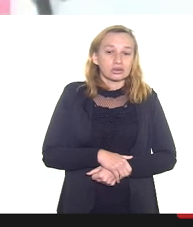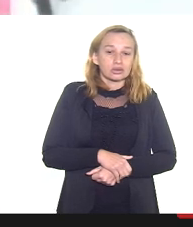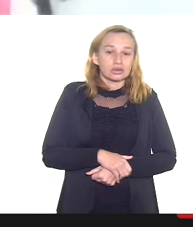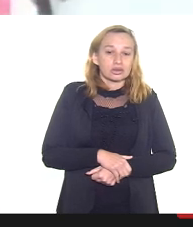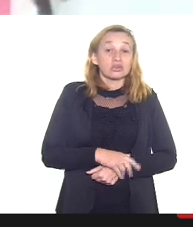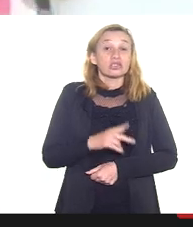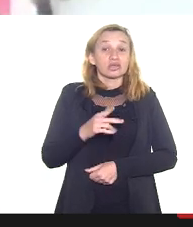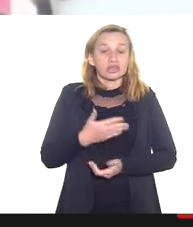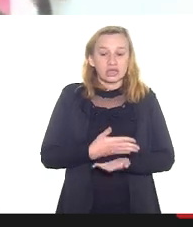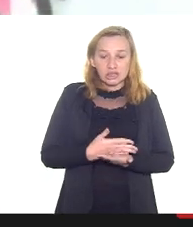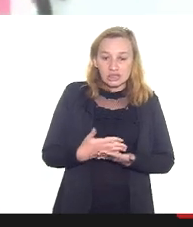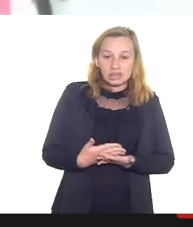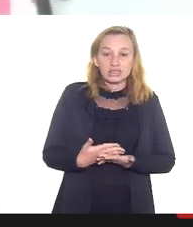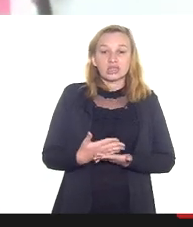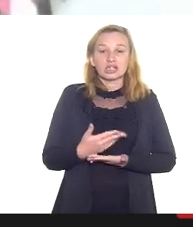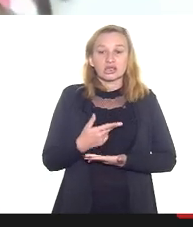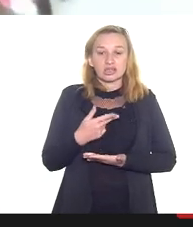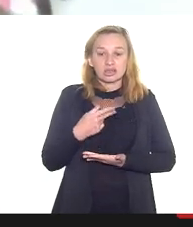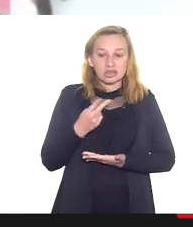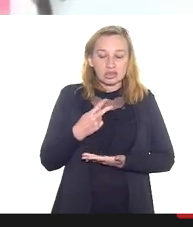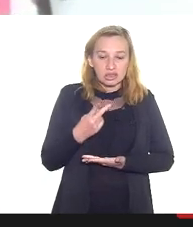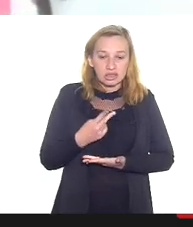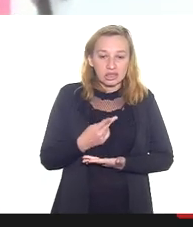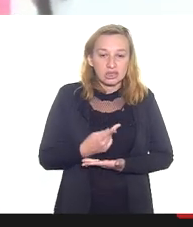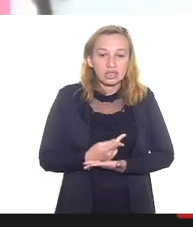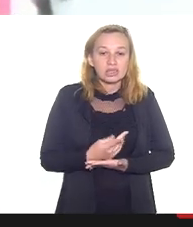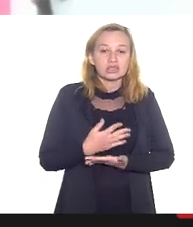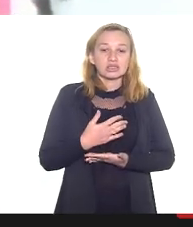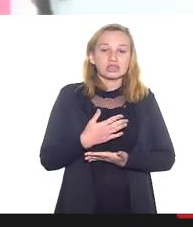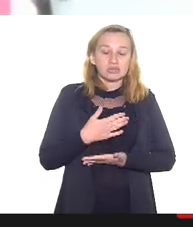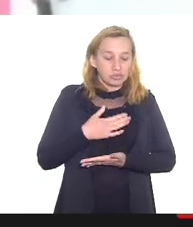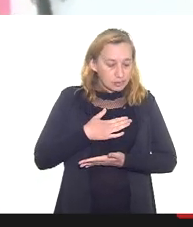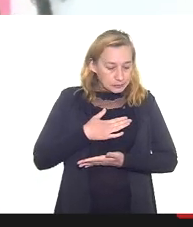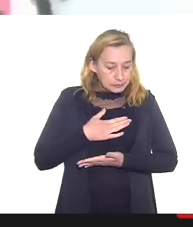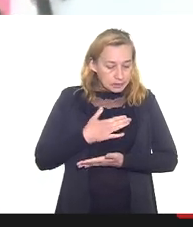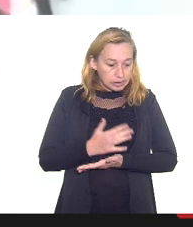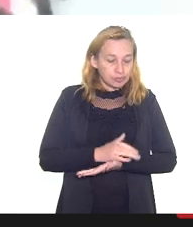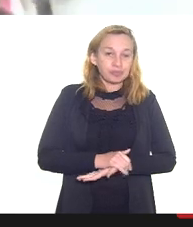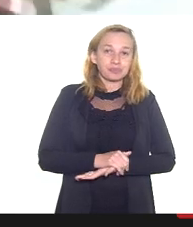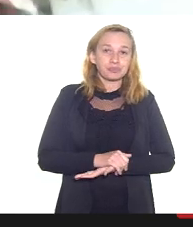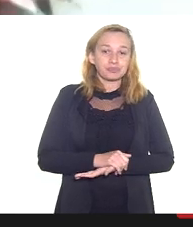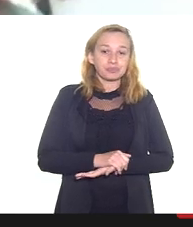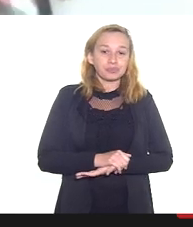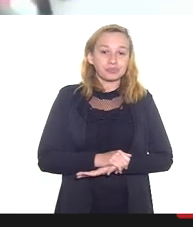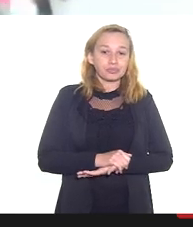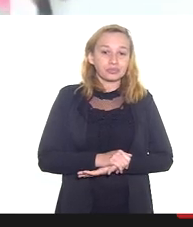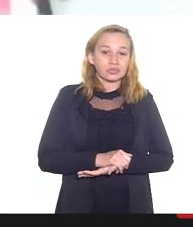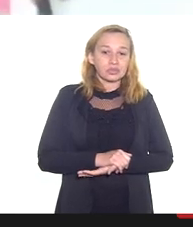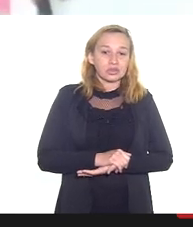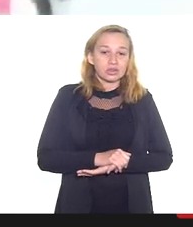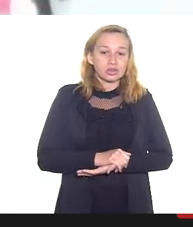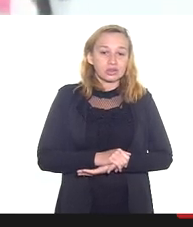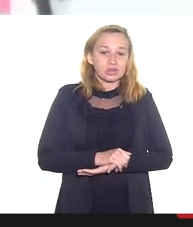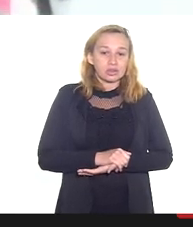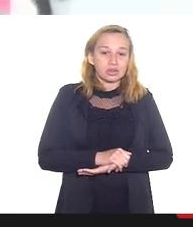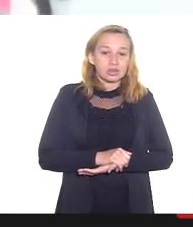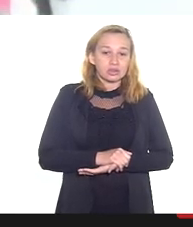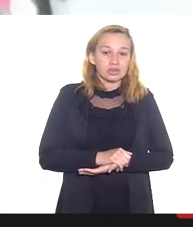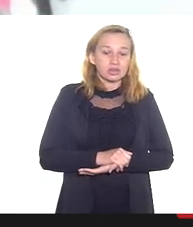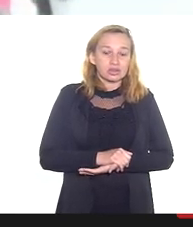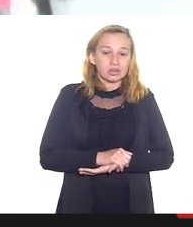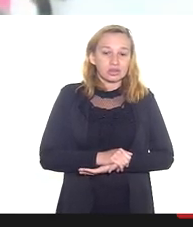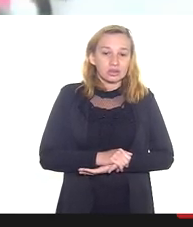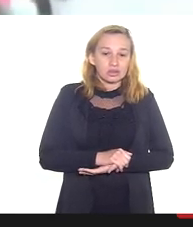de iniciar, isso tem sido uma constante da minha parte, não só me